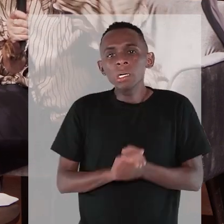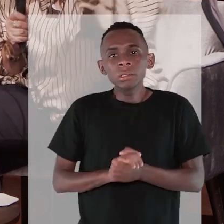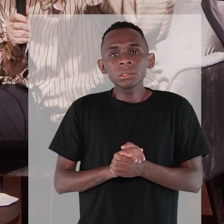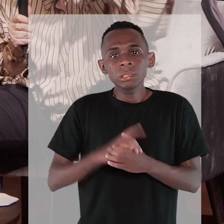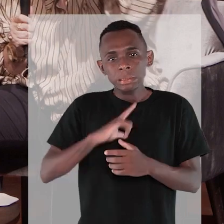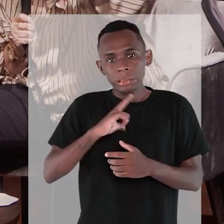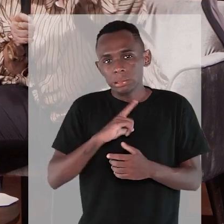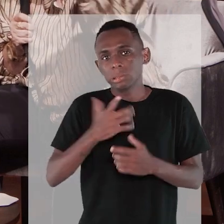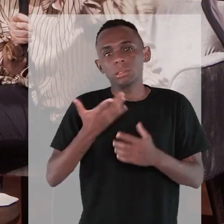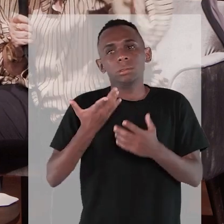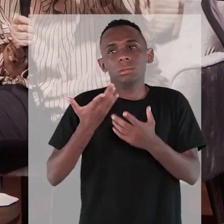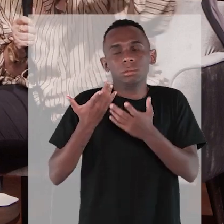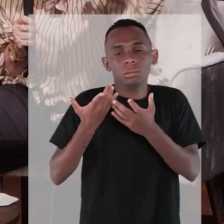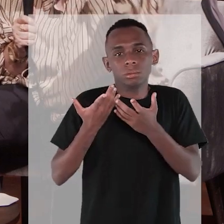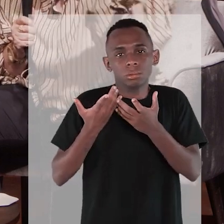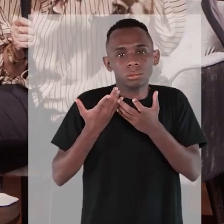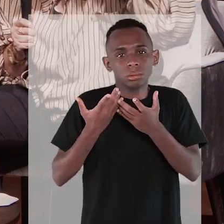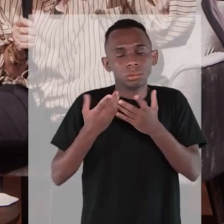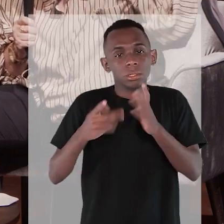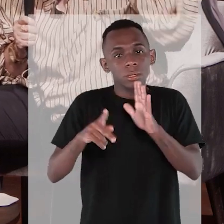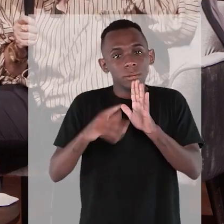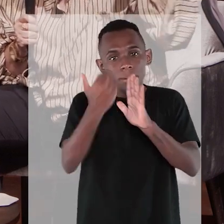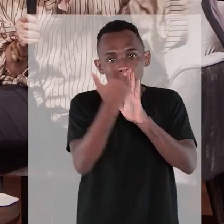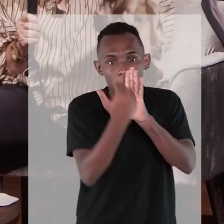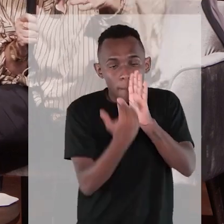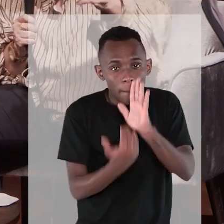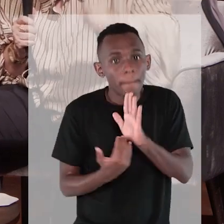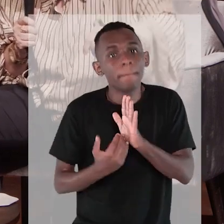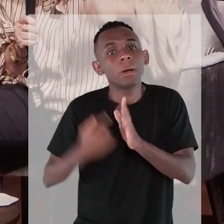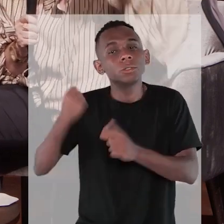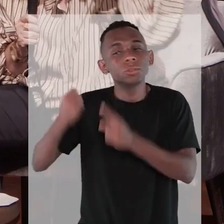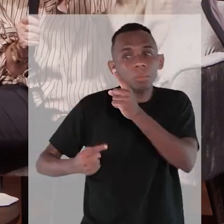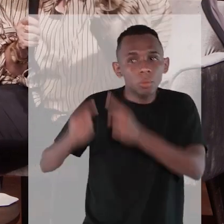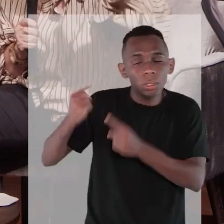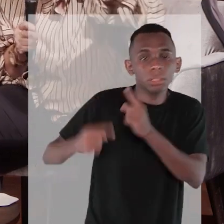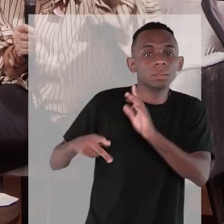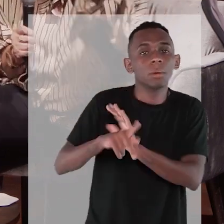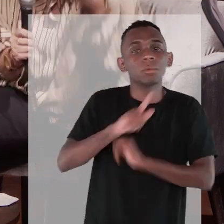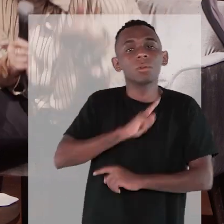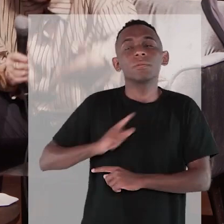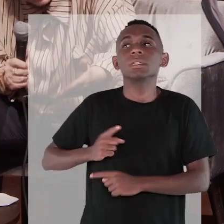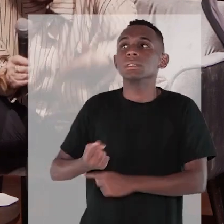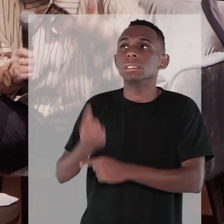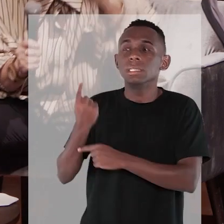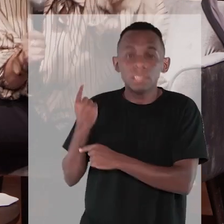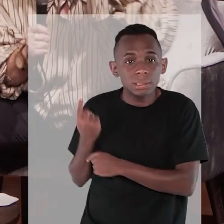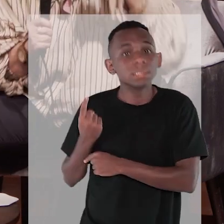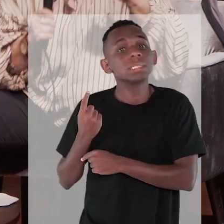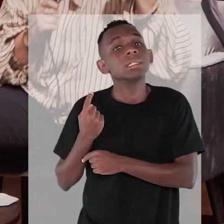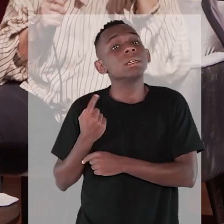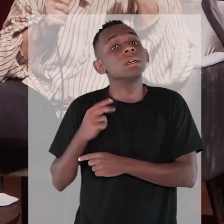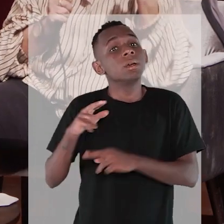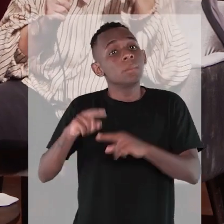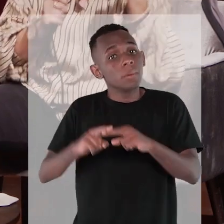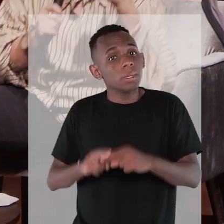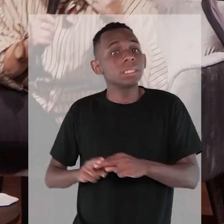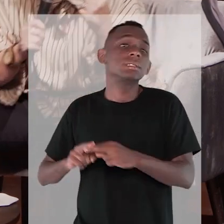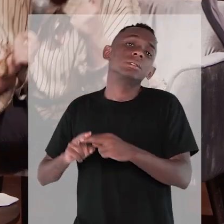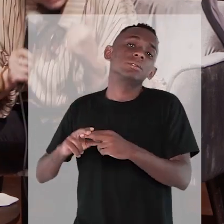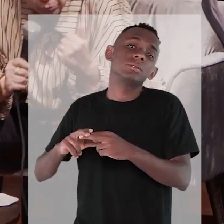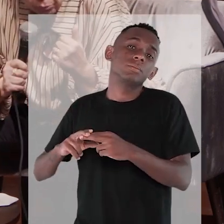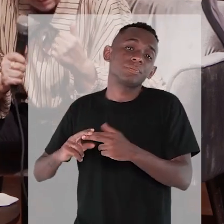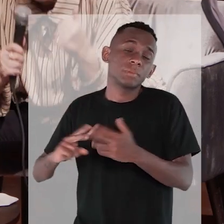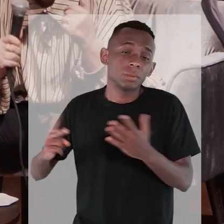de políticas danosas ou equivocadas dos governos anteriores, e isso traz consequências para a forma de ação